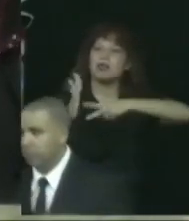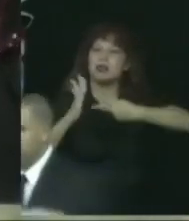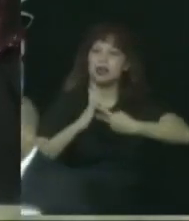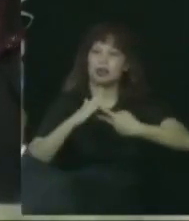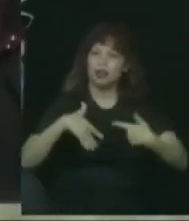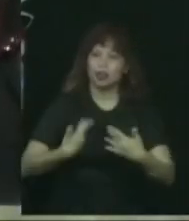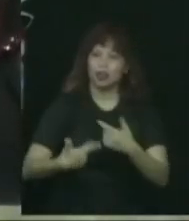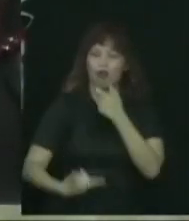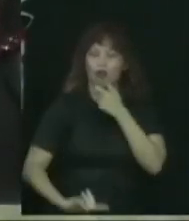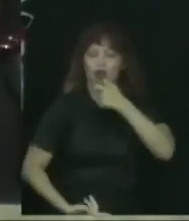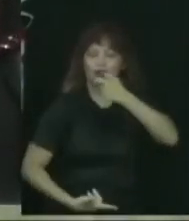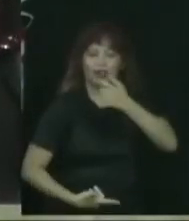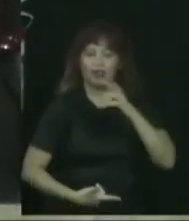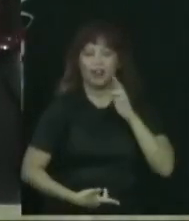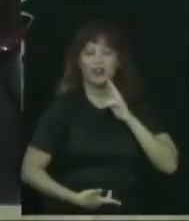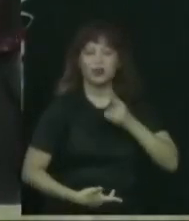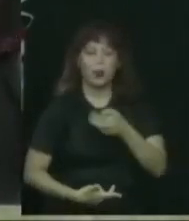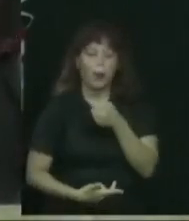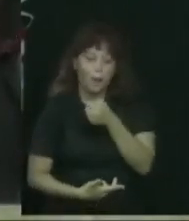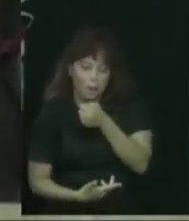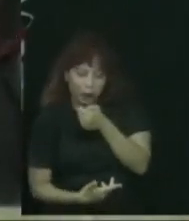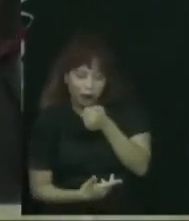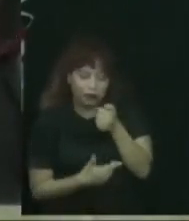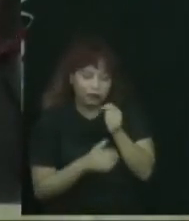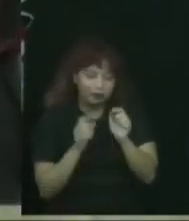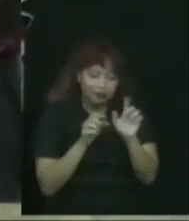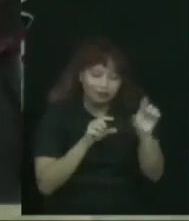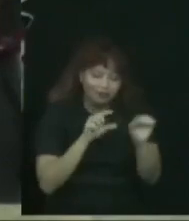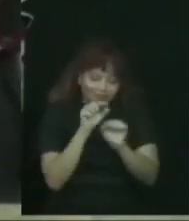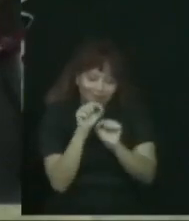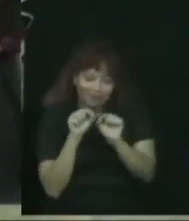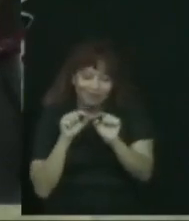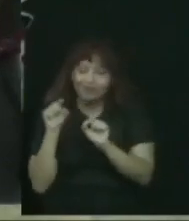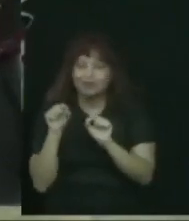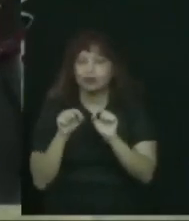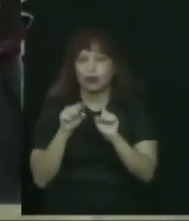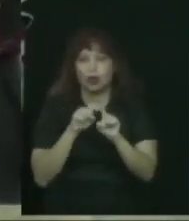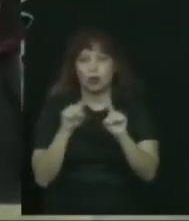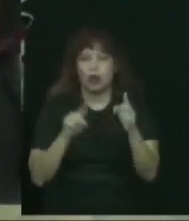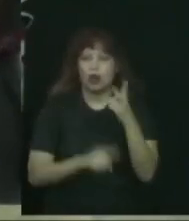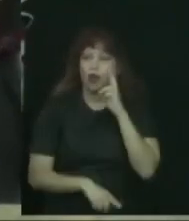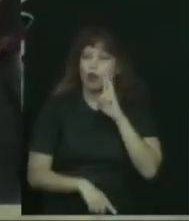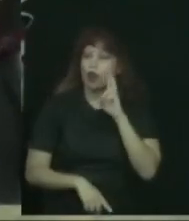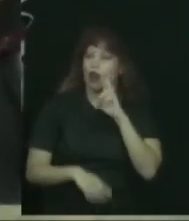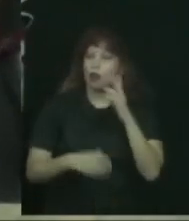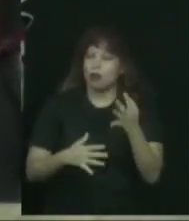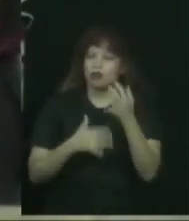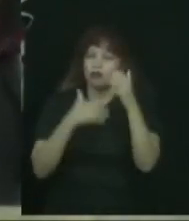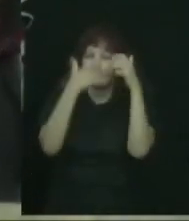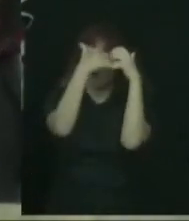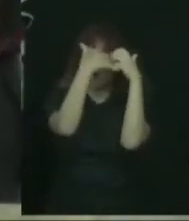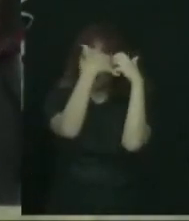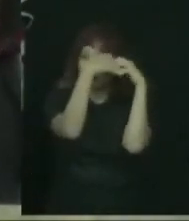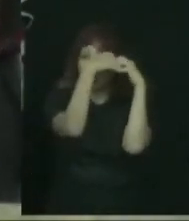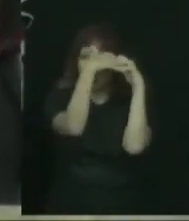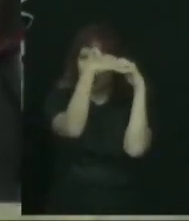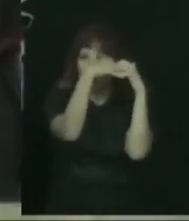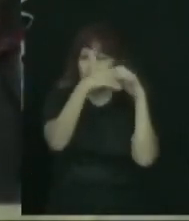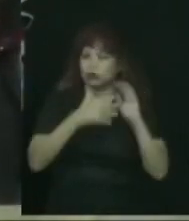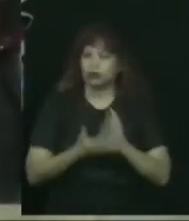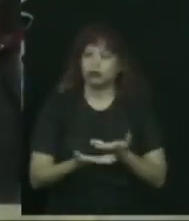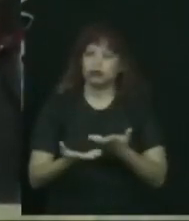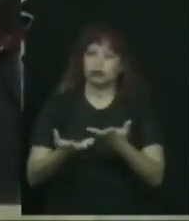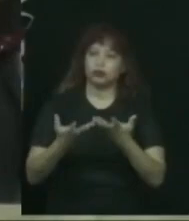um pouco de cada a recordação se seguiu imediatamente de um pensamento reflexivo queria